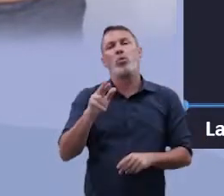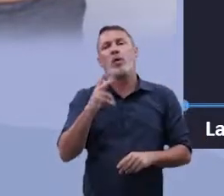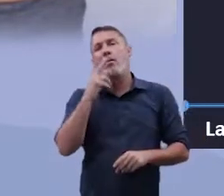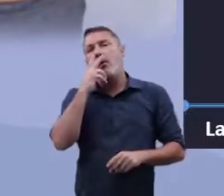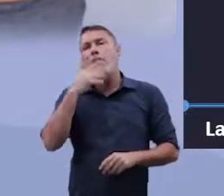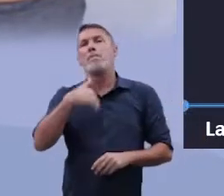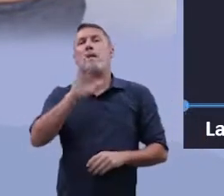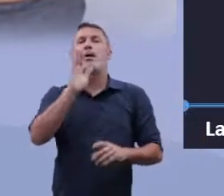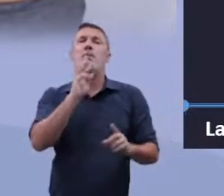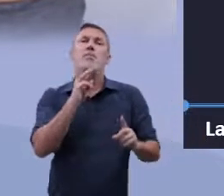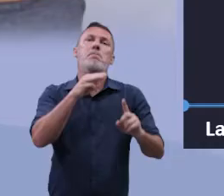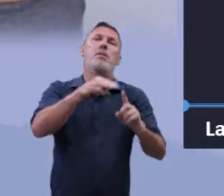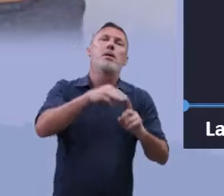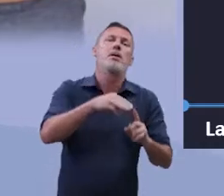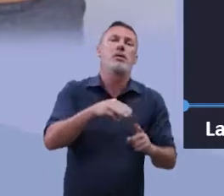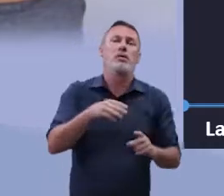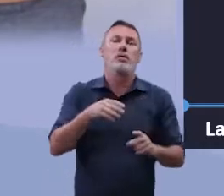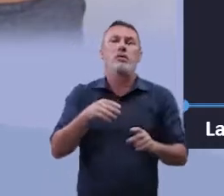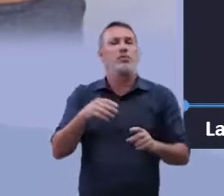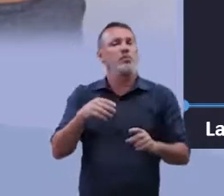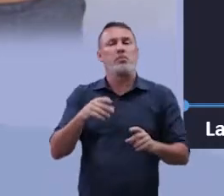maiores metas, mas